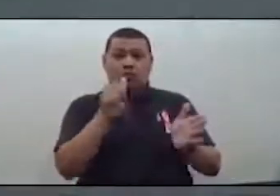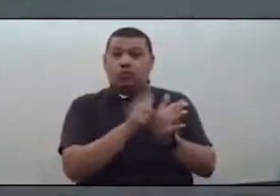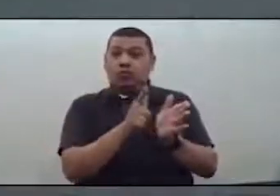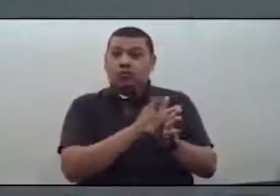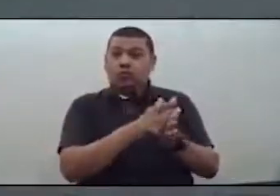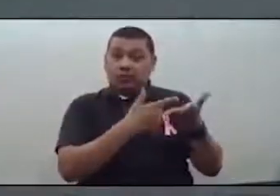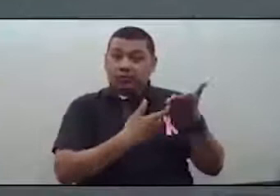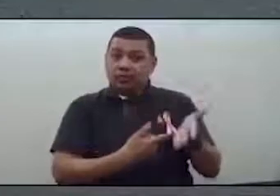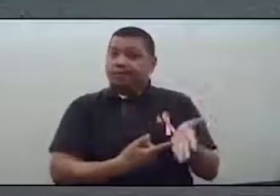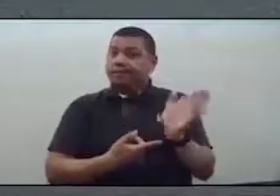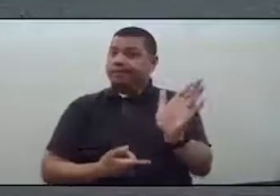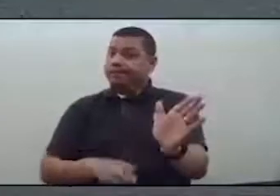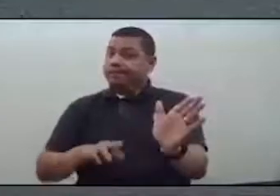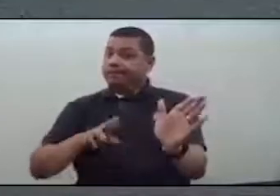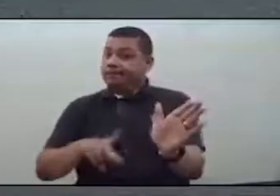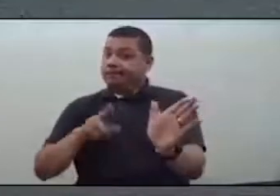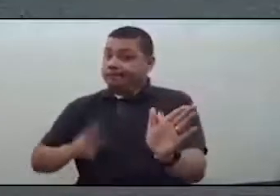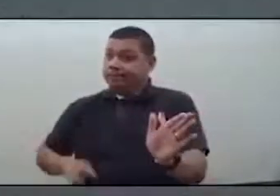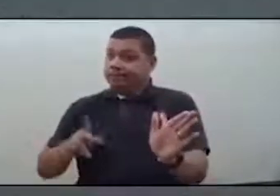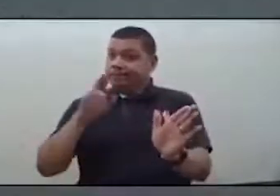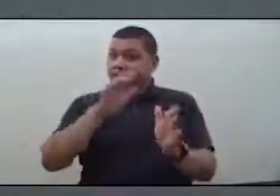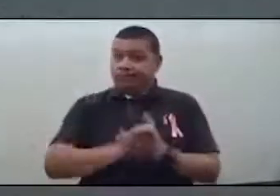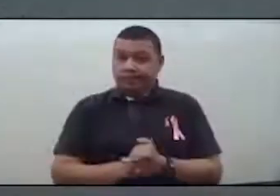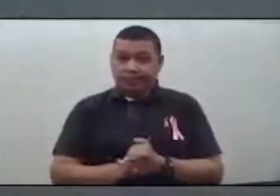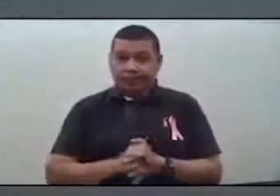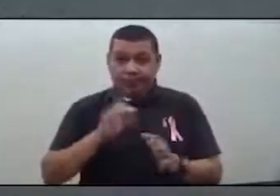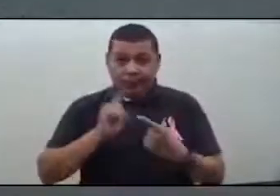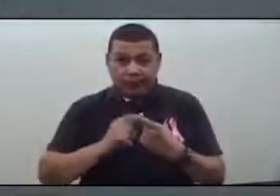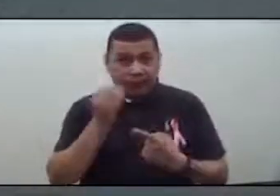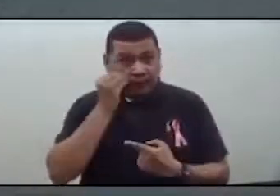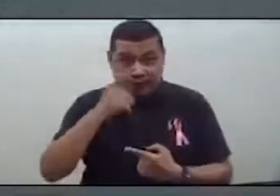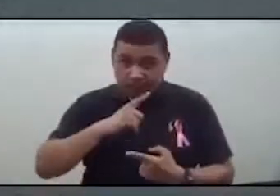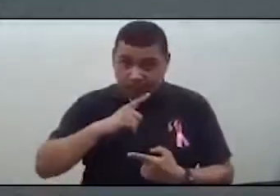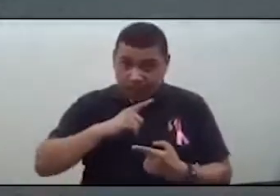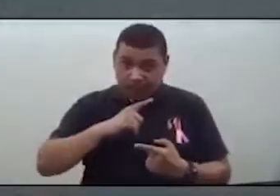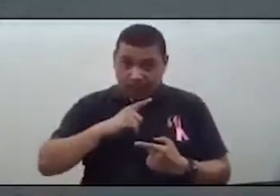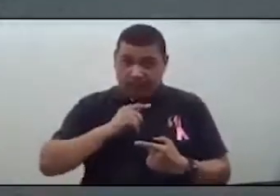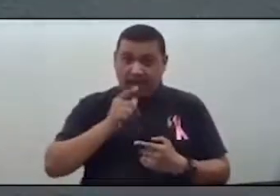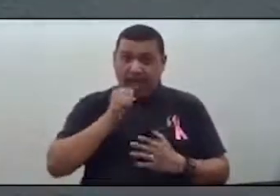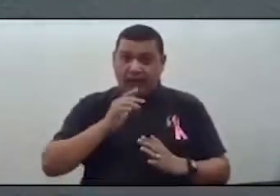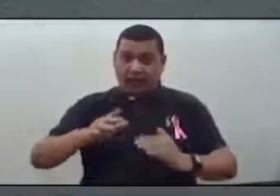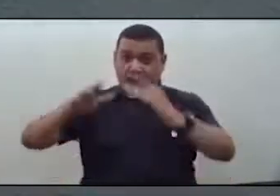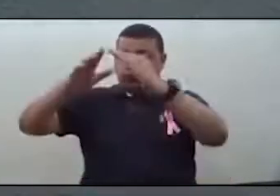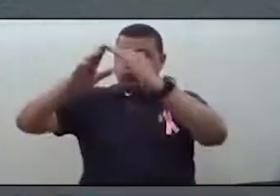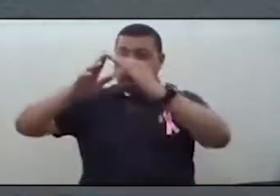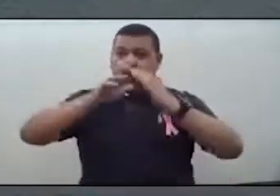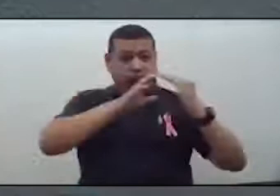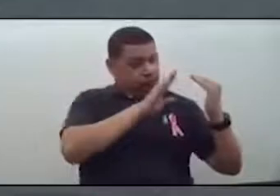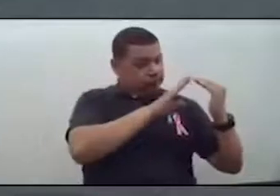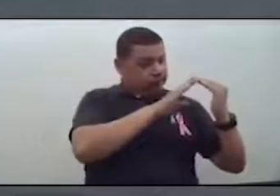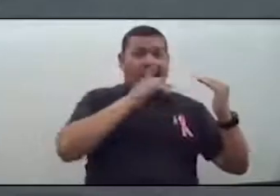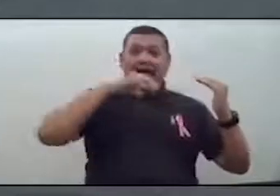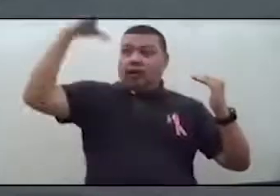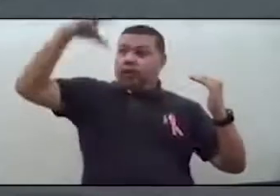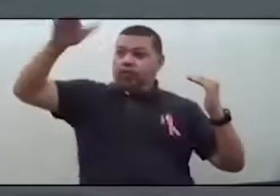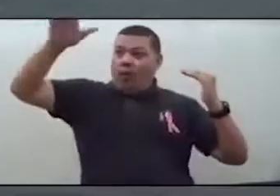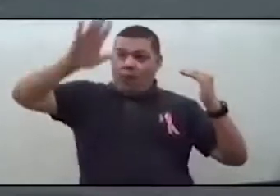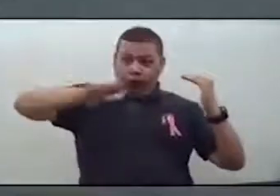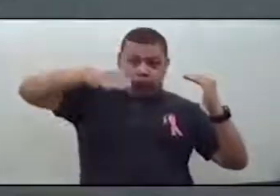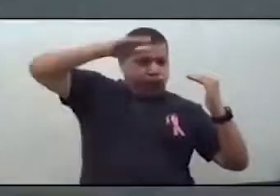ali são casas que teve uma que foi derrubada pela força da água e o asfalto já está totalmente